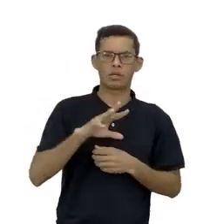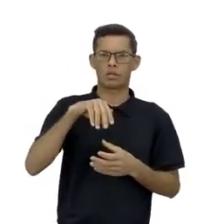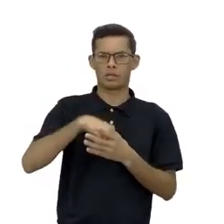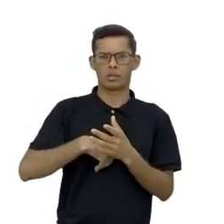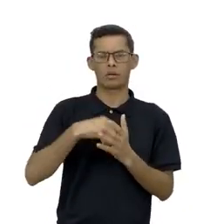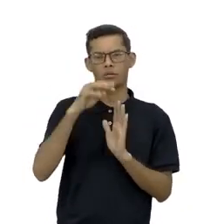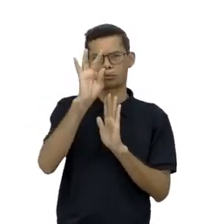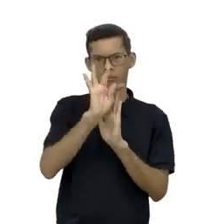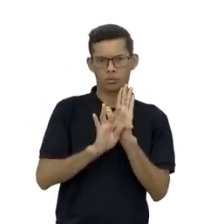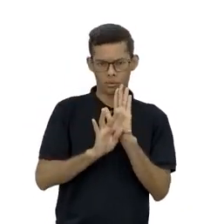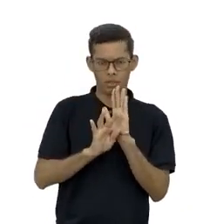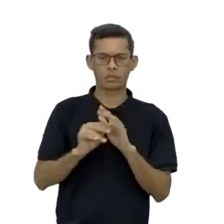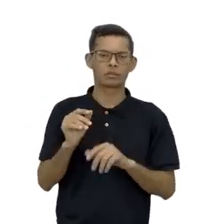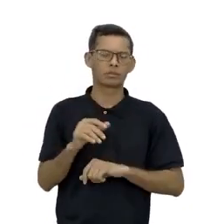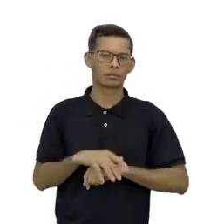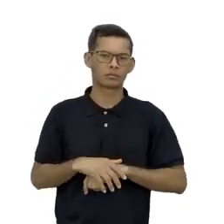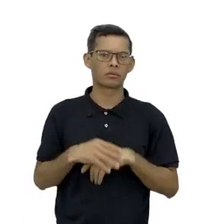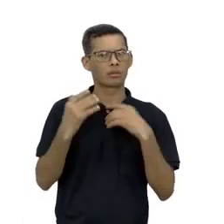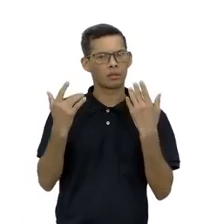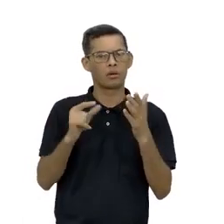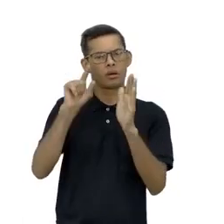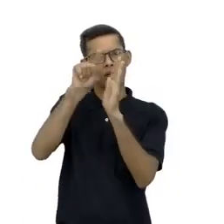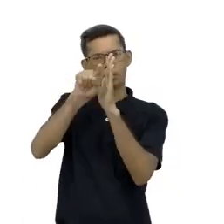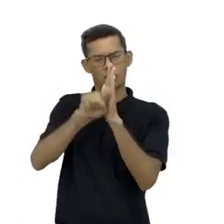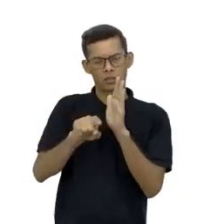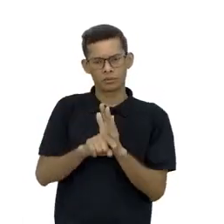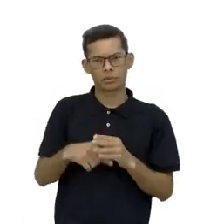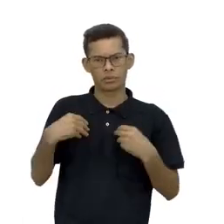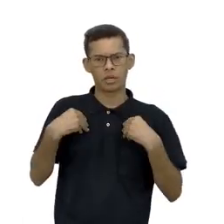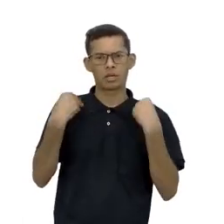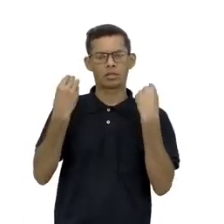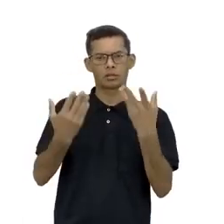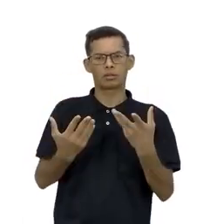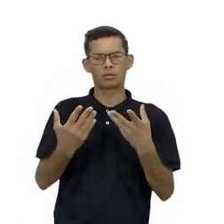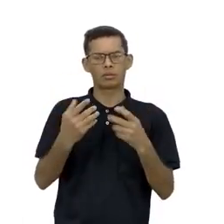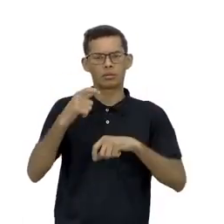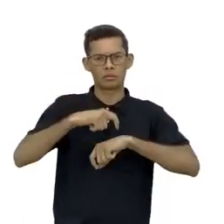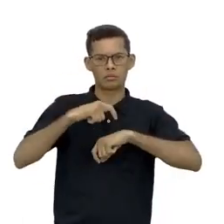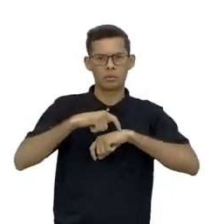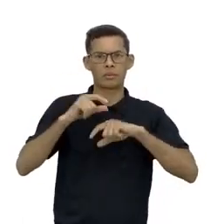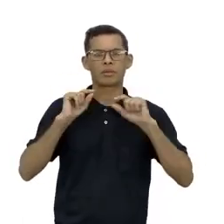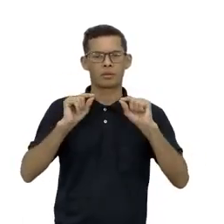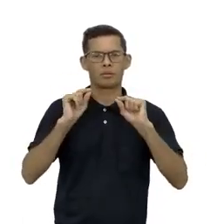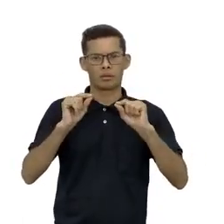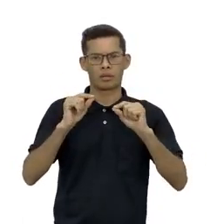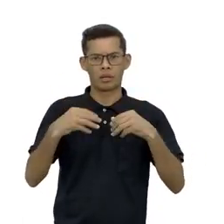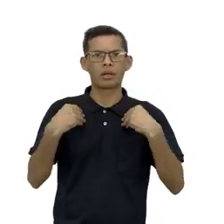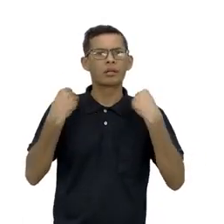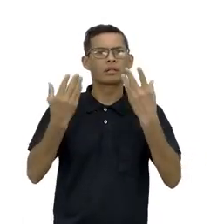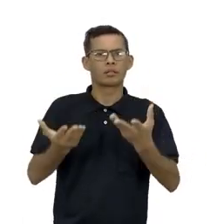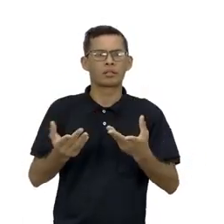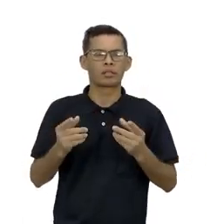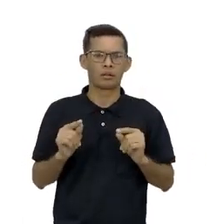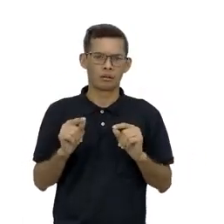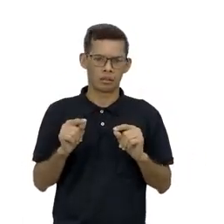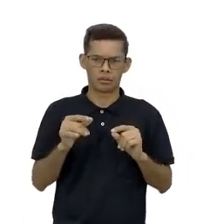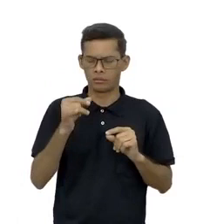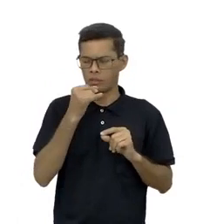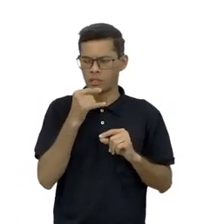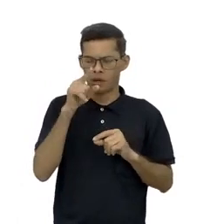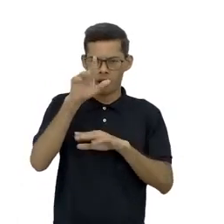Então, as perguntas que eu devo propor nesse momento são perguntas que levem os estudantes